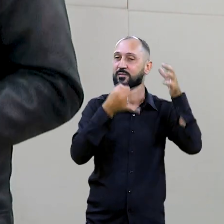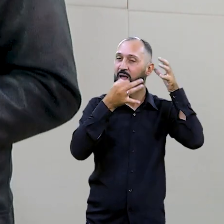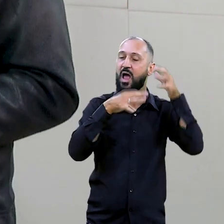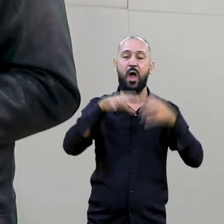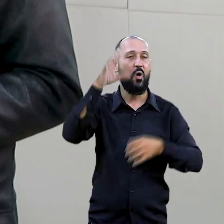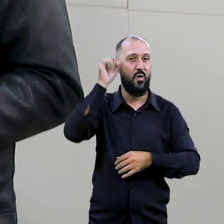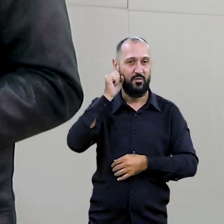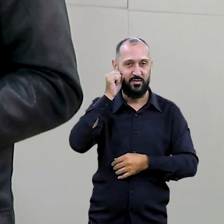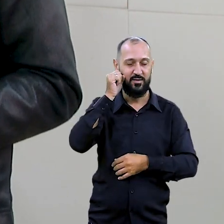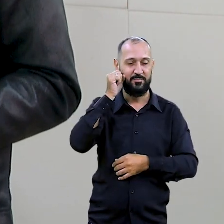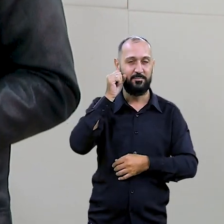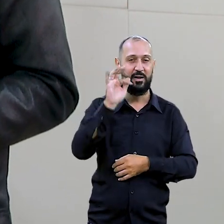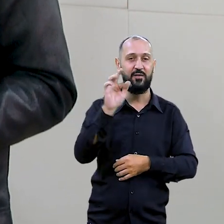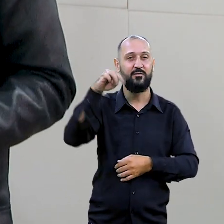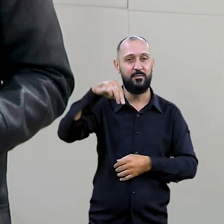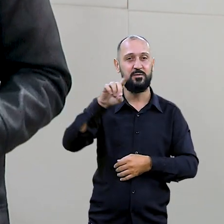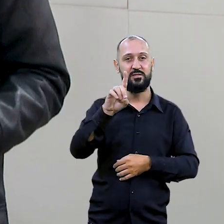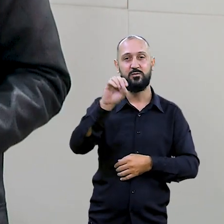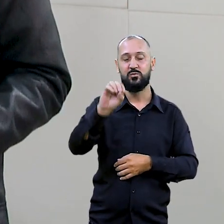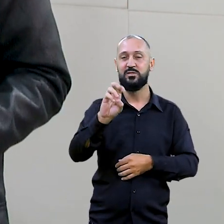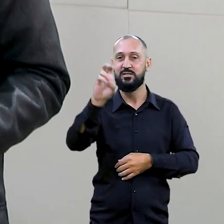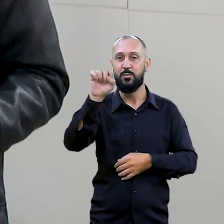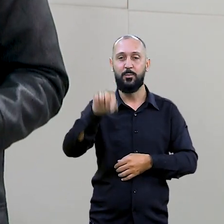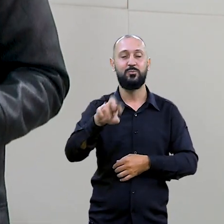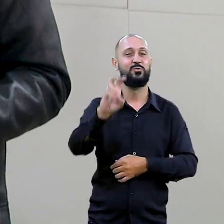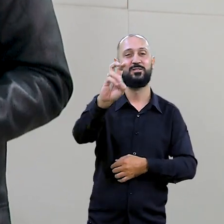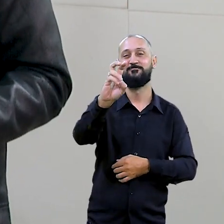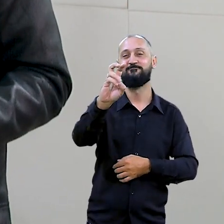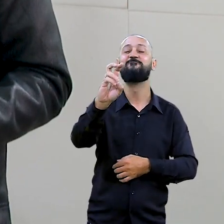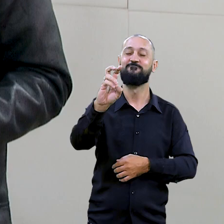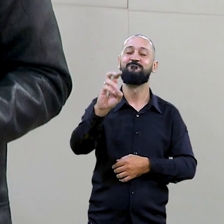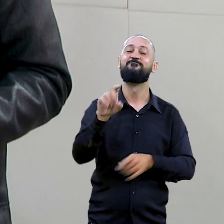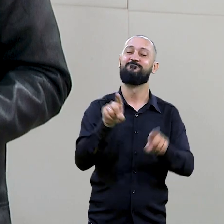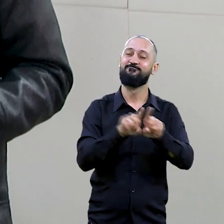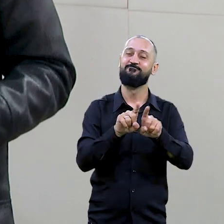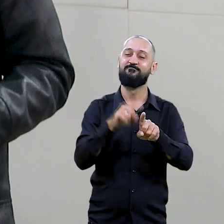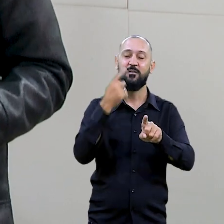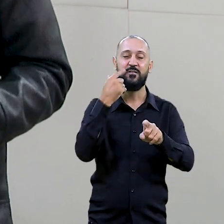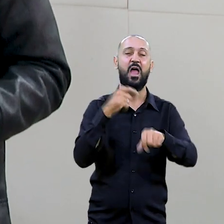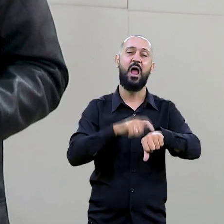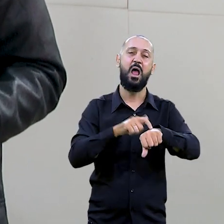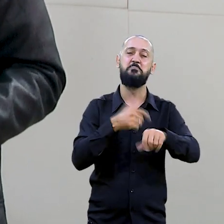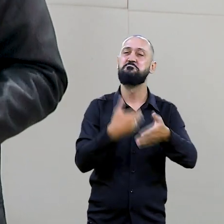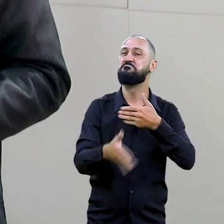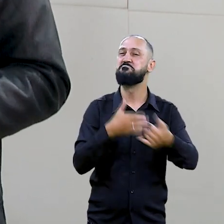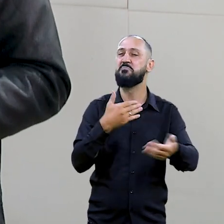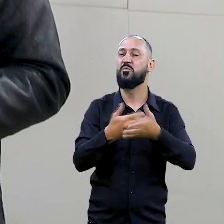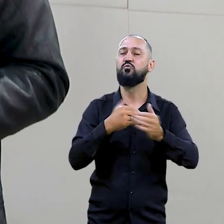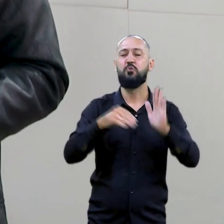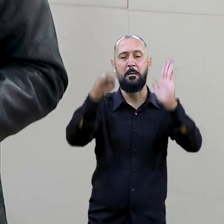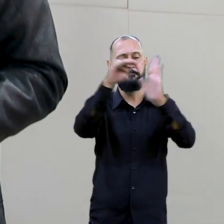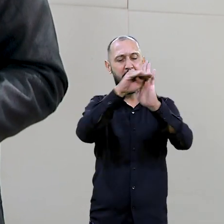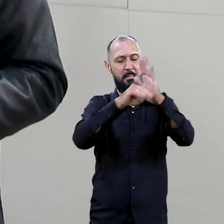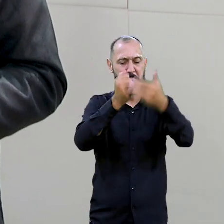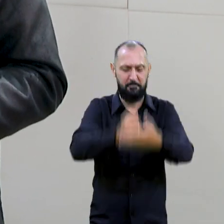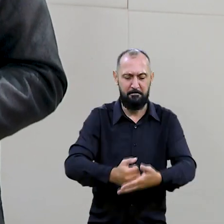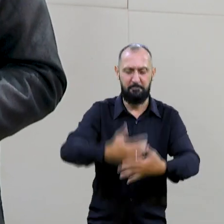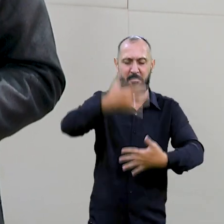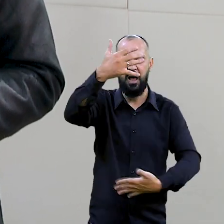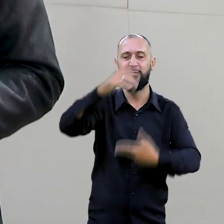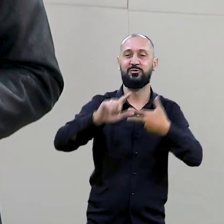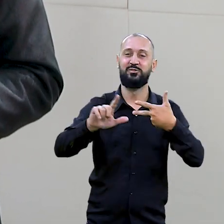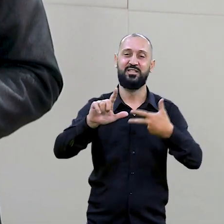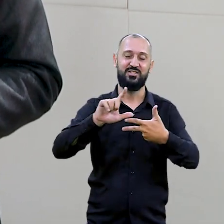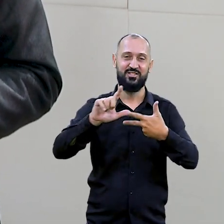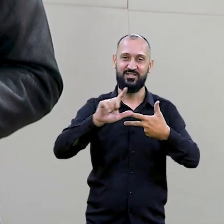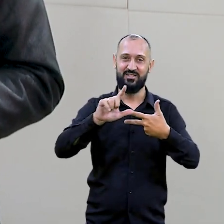também ouvir a nossa rádio. Rádio Assembleia pela FM 105.5. E, claro, assistir a qualquer momento toda a produção de